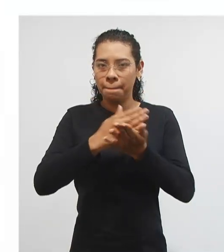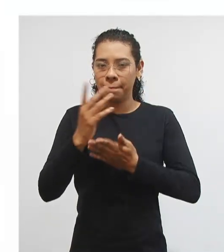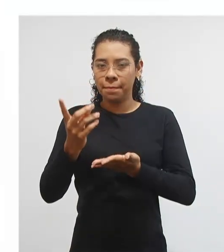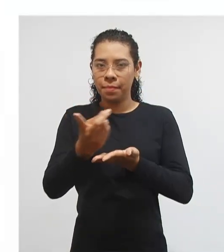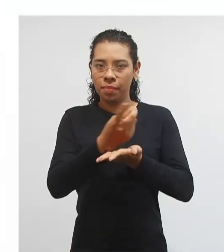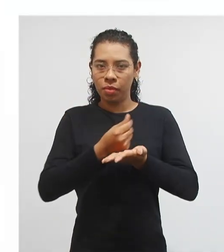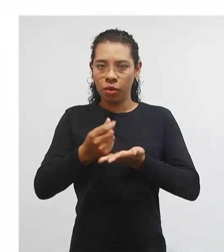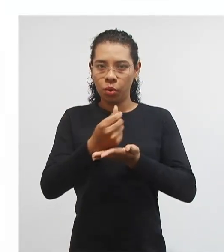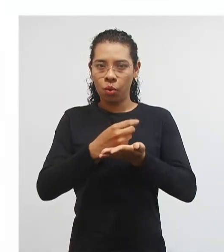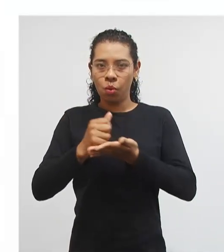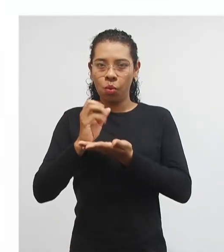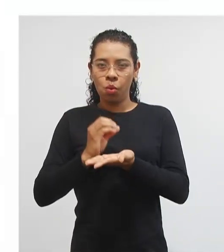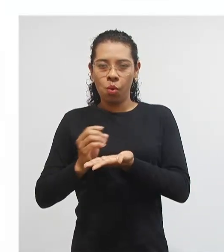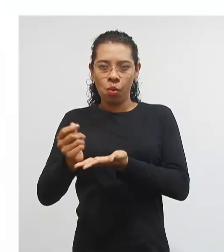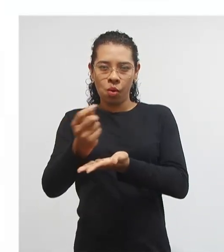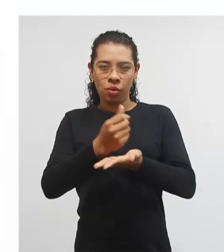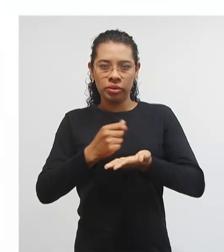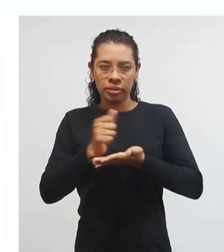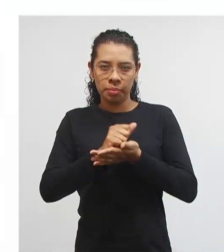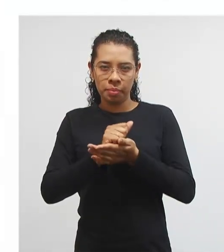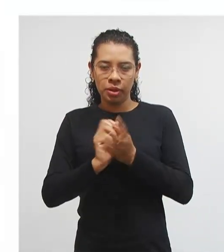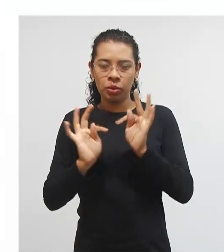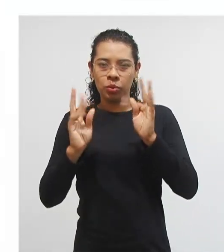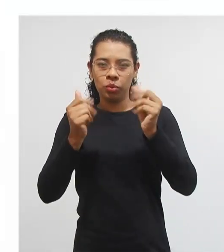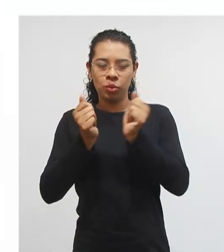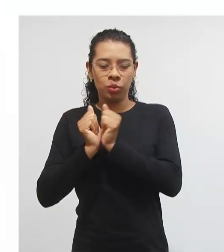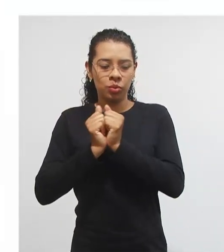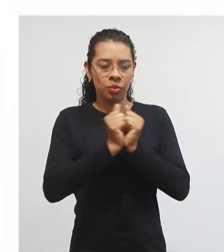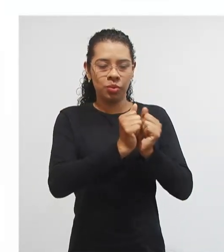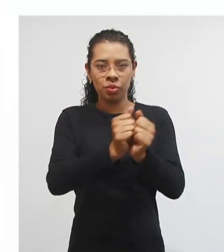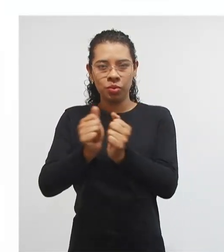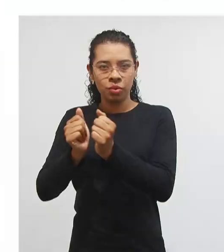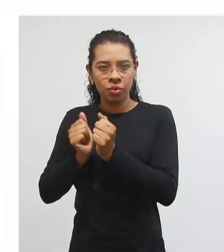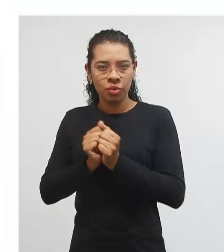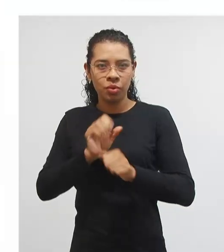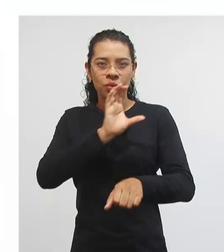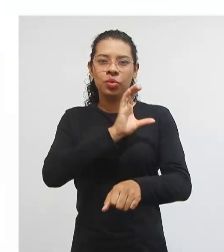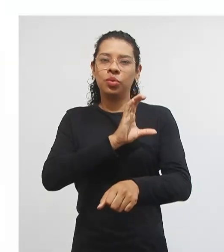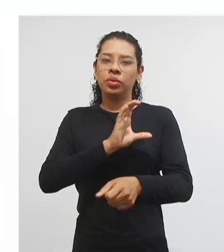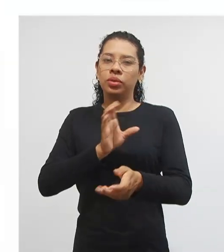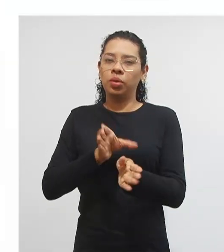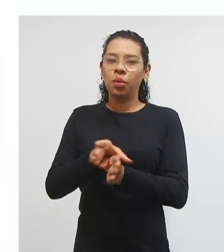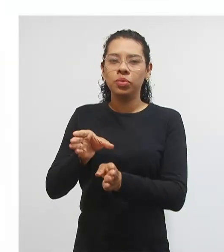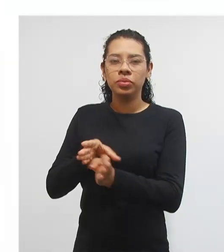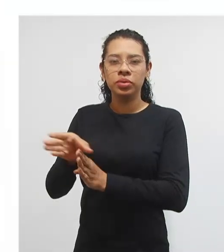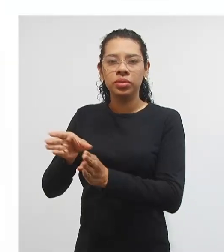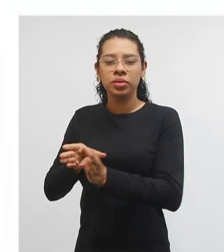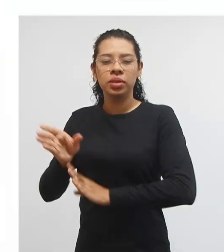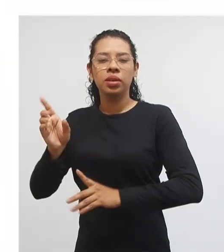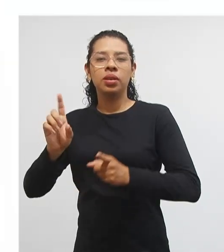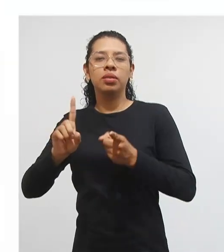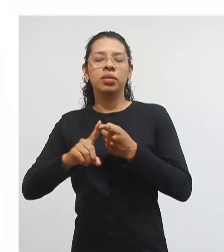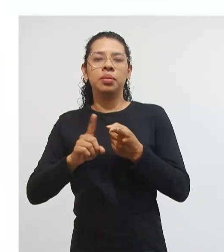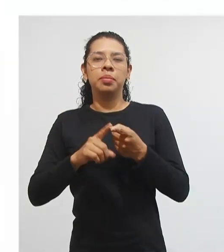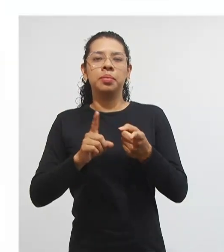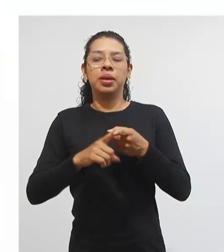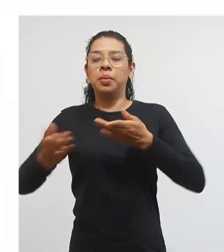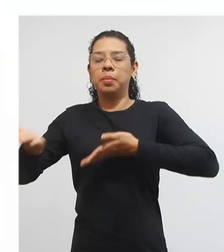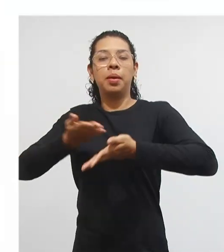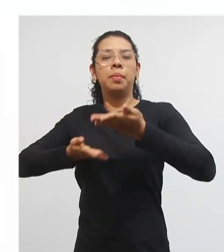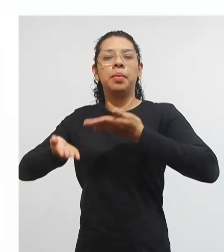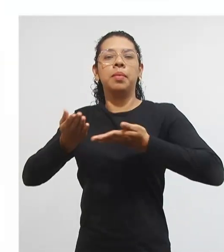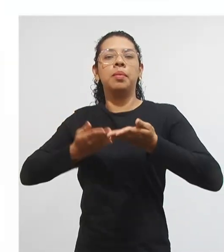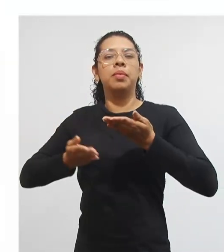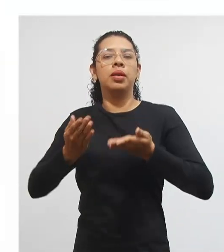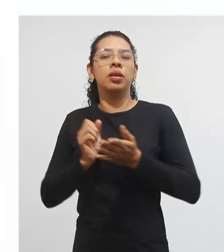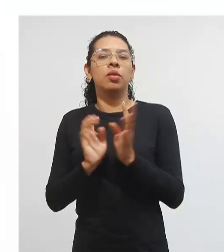participativo, conselhos gestores de políticas públicas, né? Valorizando, então, o diálogo para a criação de